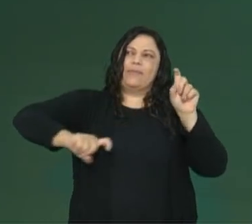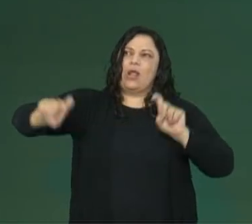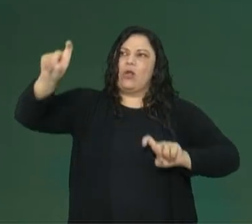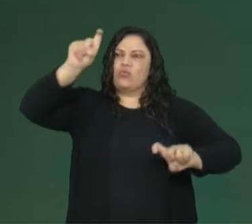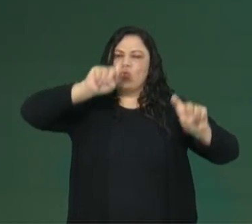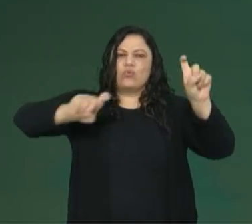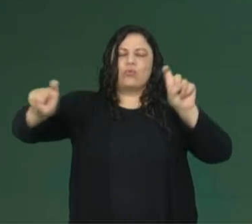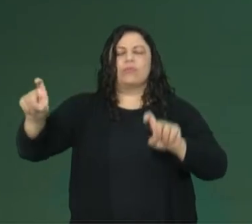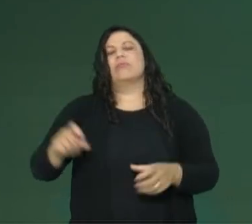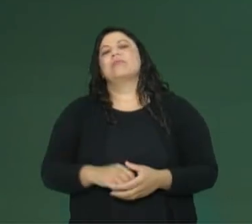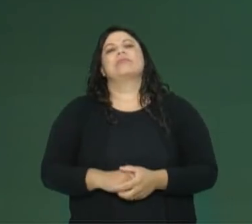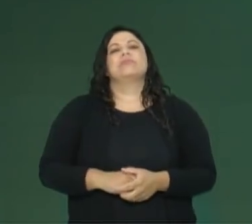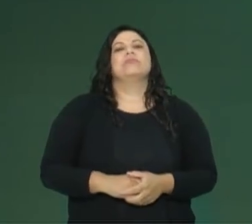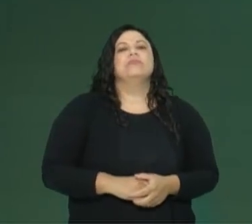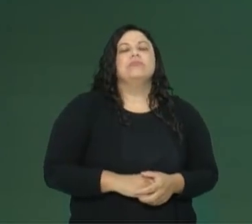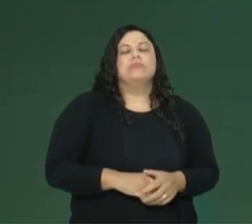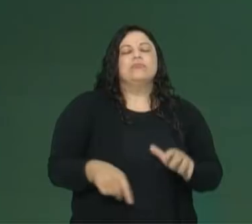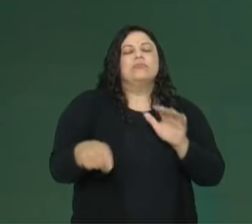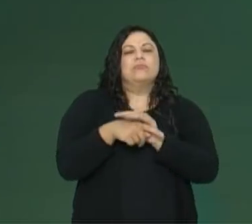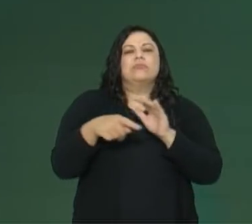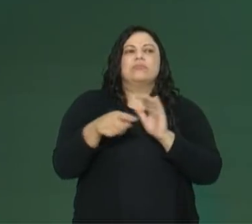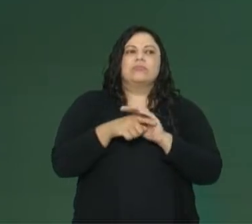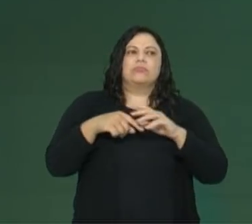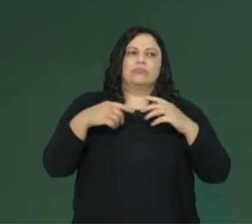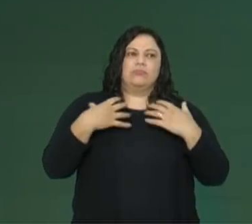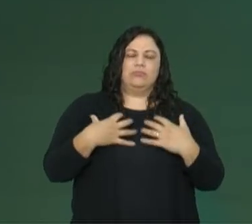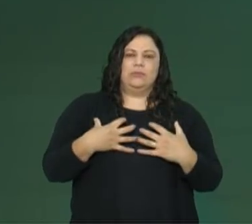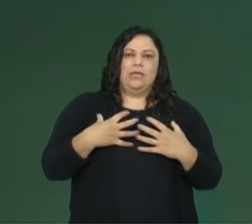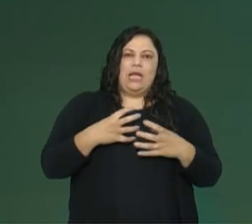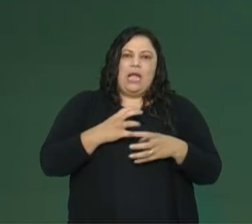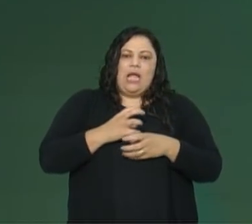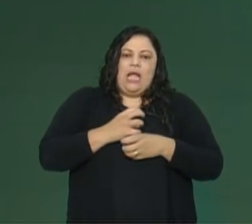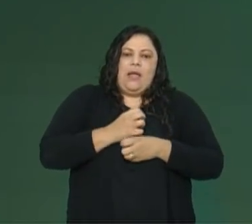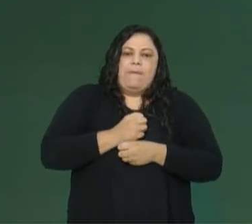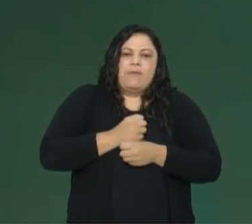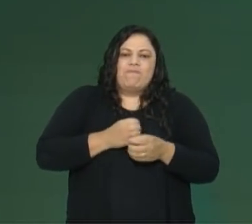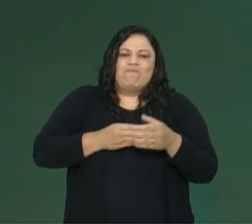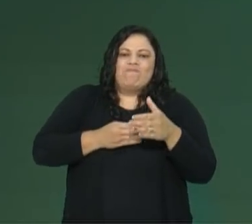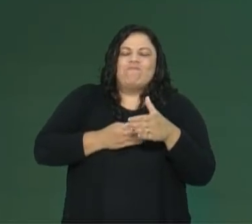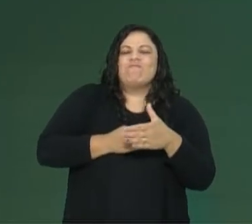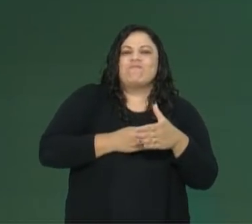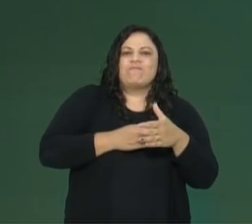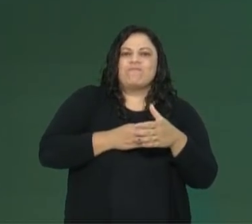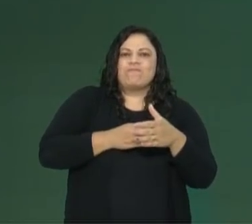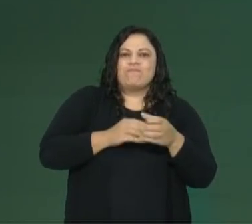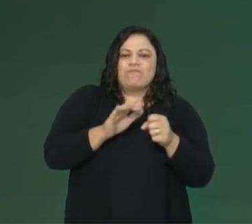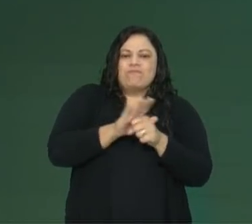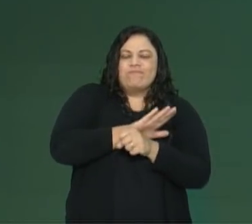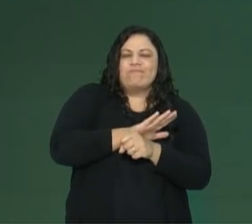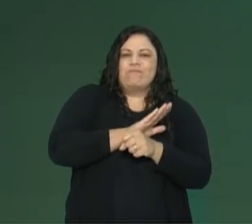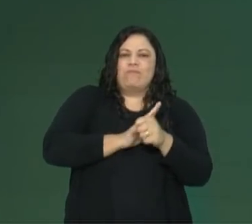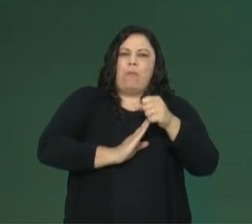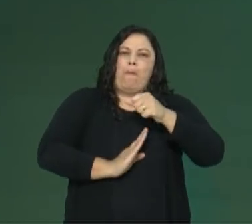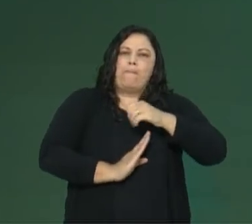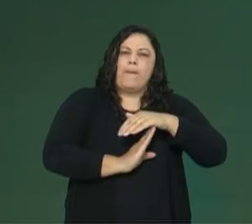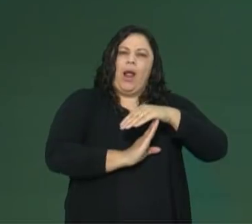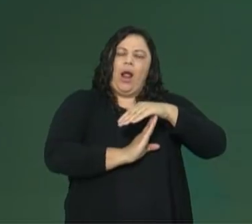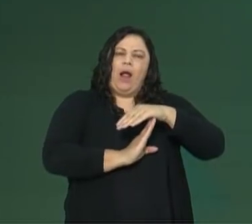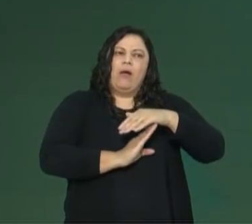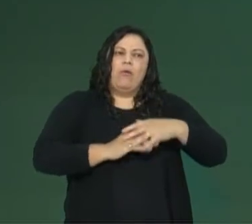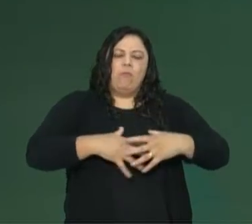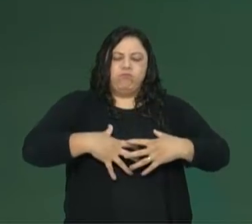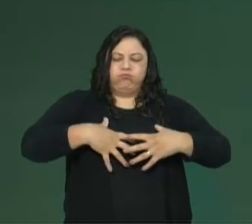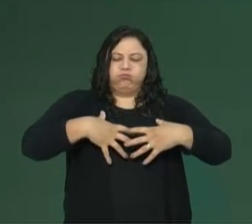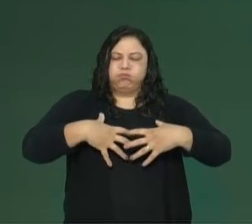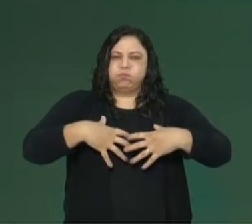sistema circulatório linfático, esses vermes vão entupir a drenagem de líquido dos tecidos. E aí os membros vão